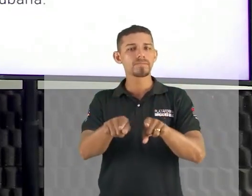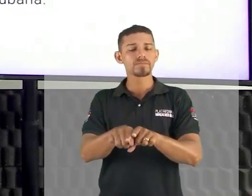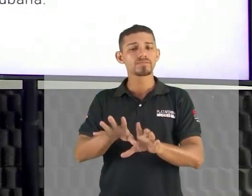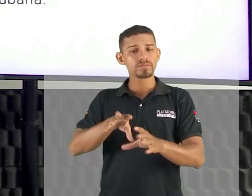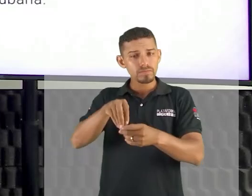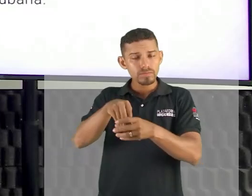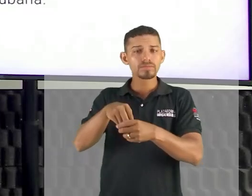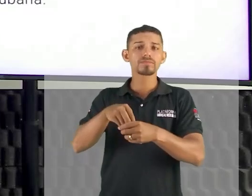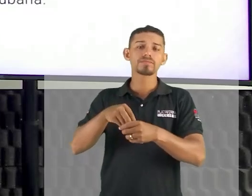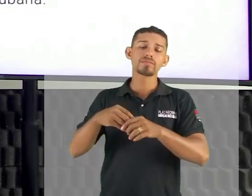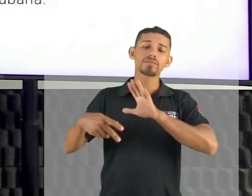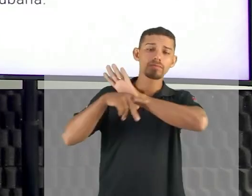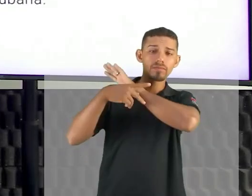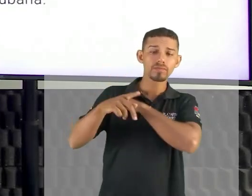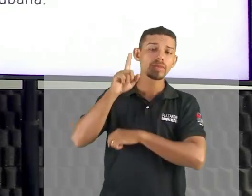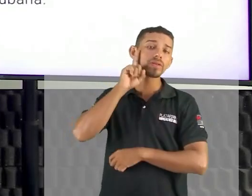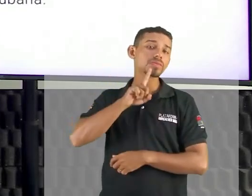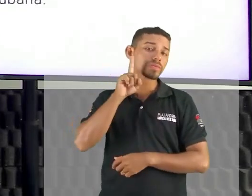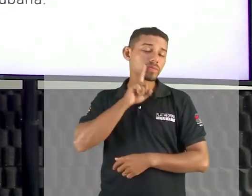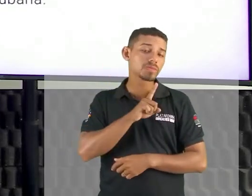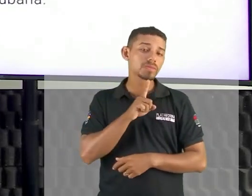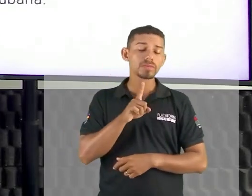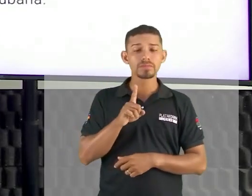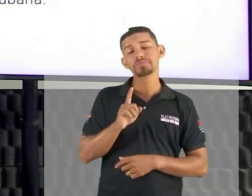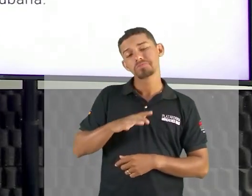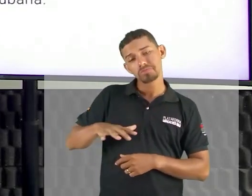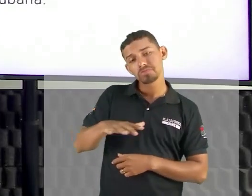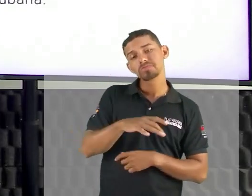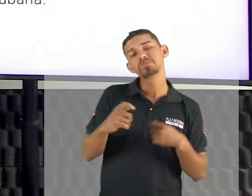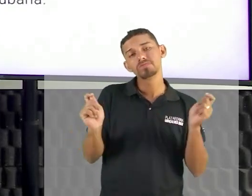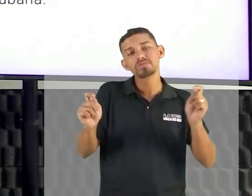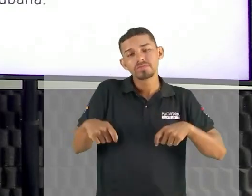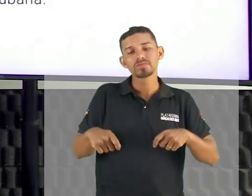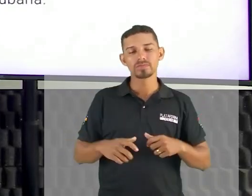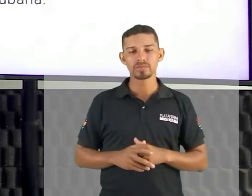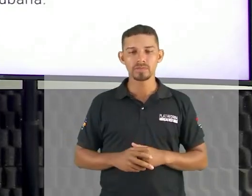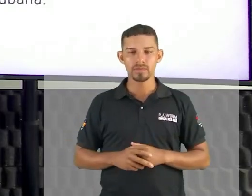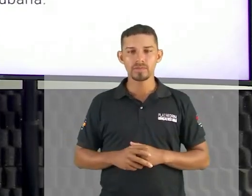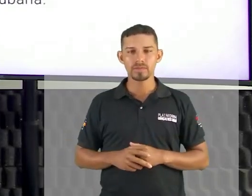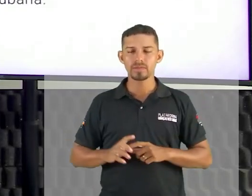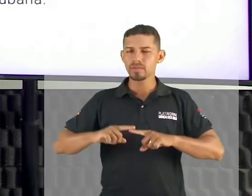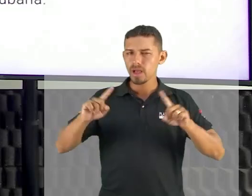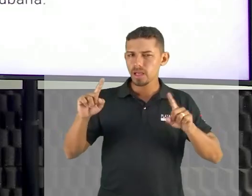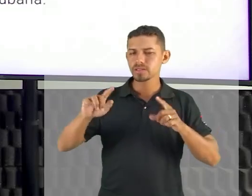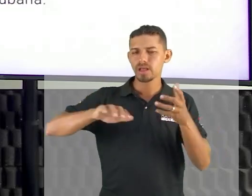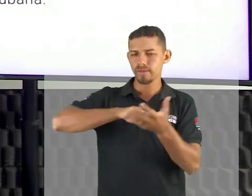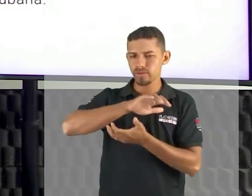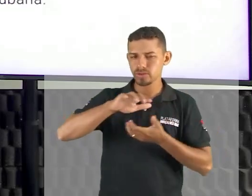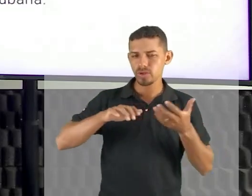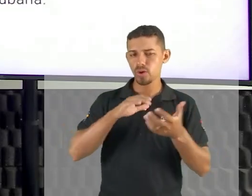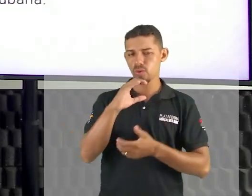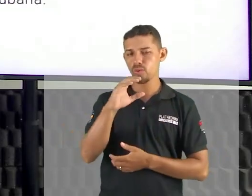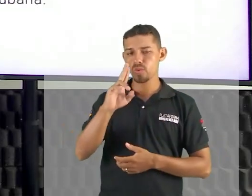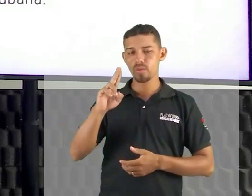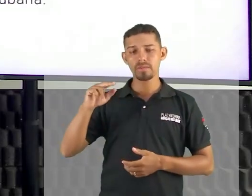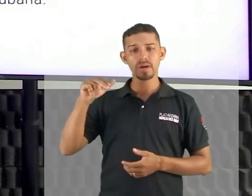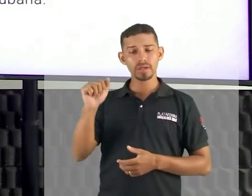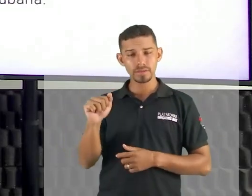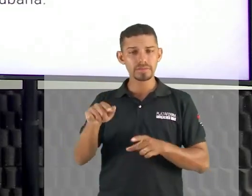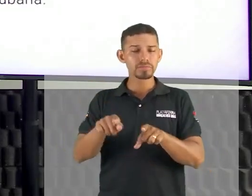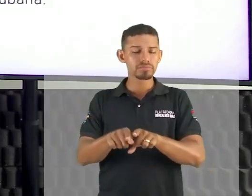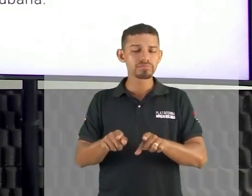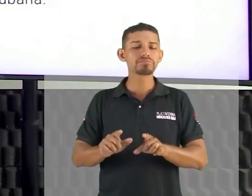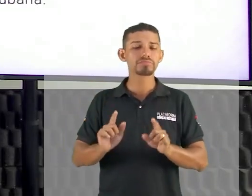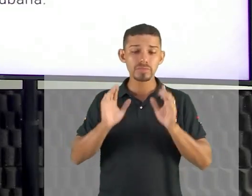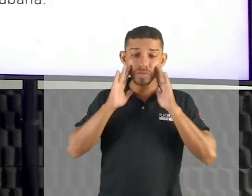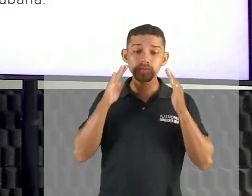colocada pelos próprios Estados Unidos, que todos podem chegar a esses mesmos degraus que eles chegaram. Mas a Revolução Cubana, ela traz também um ponto